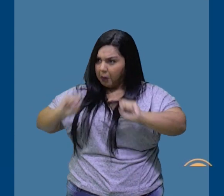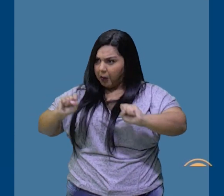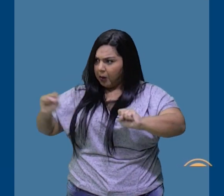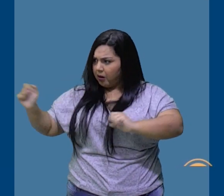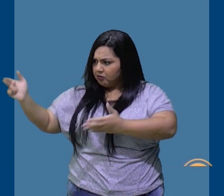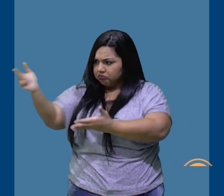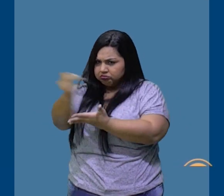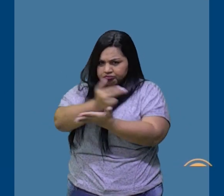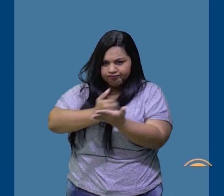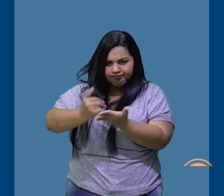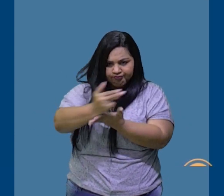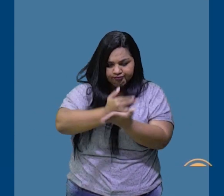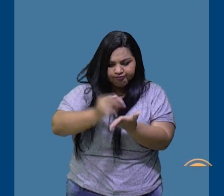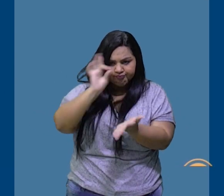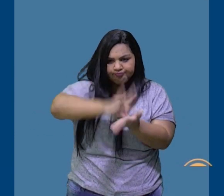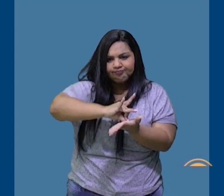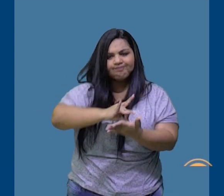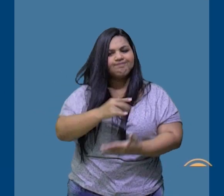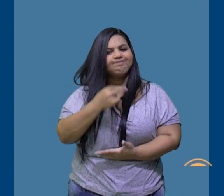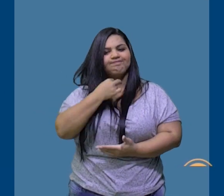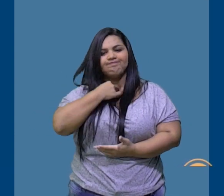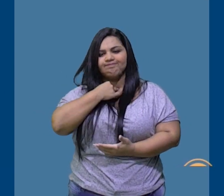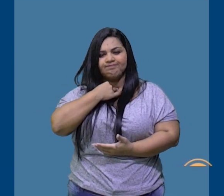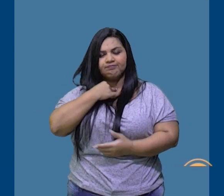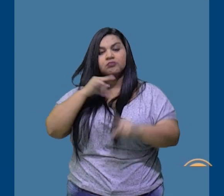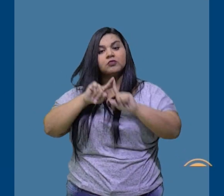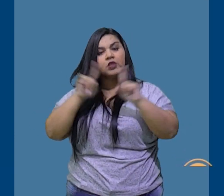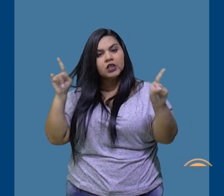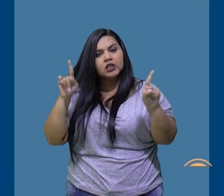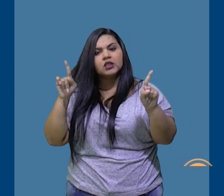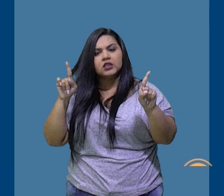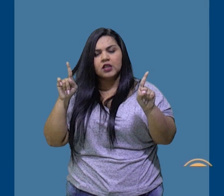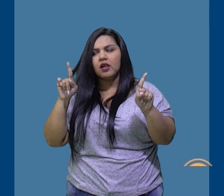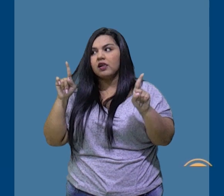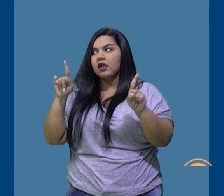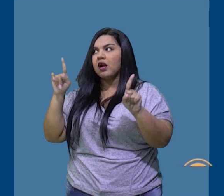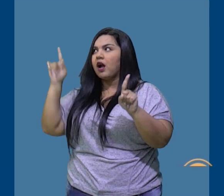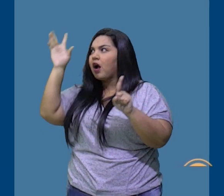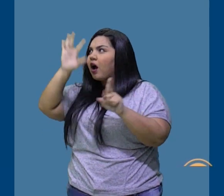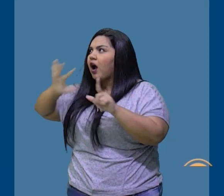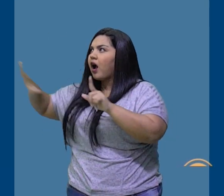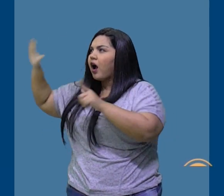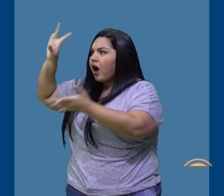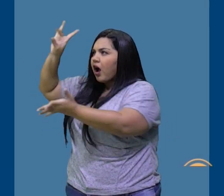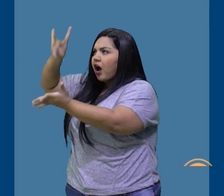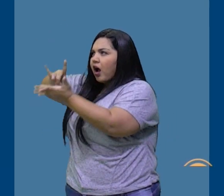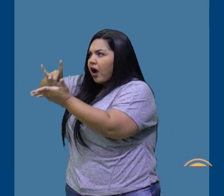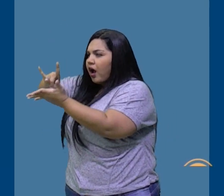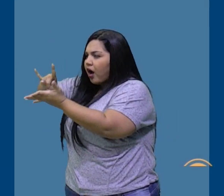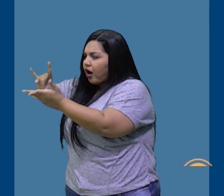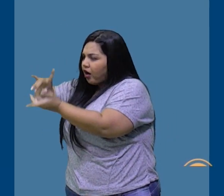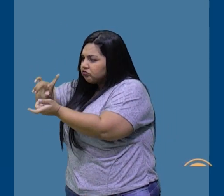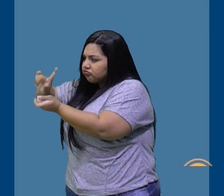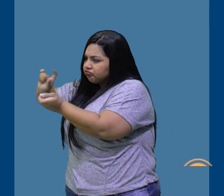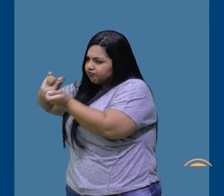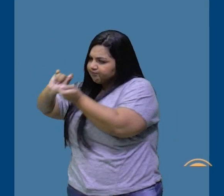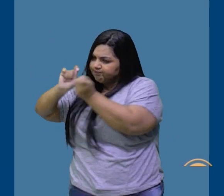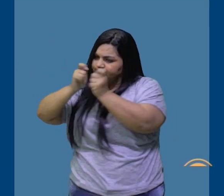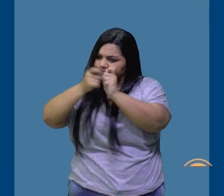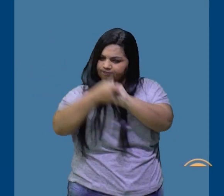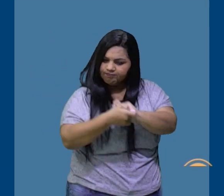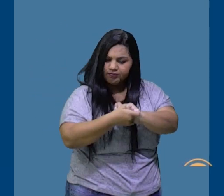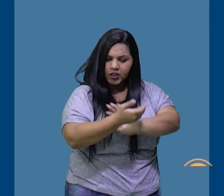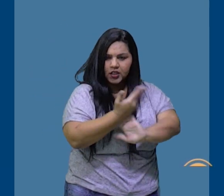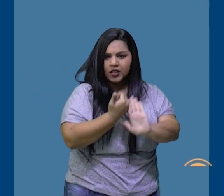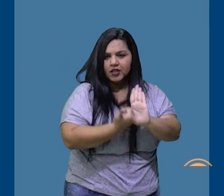temos aí a relação desse espaço real e o espaço no mapa, né? Então, a quantidade de vezes que